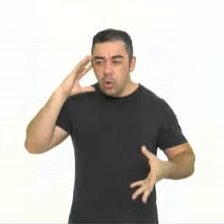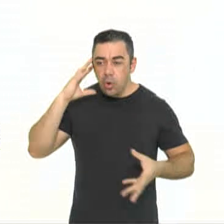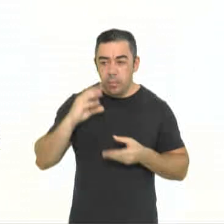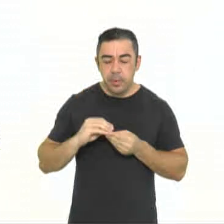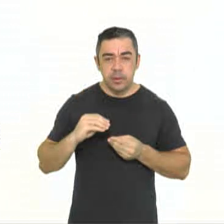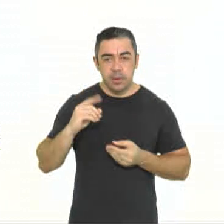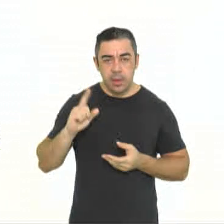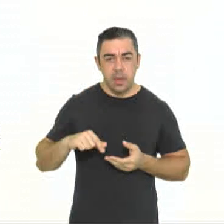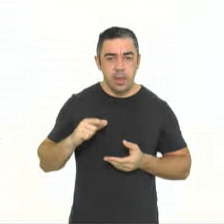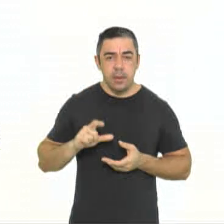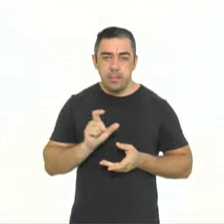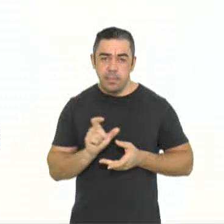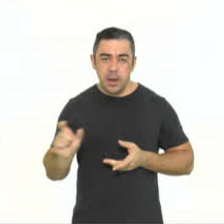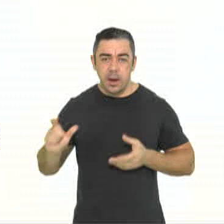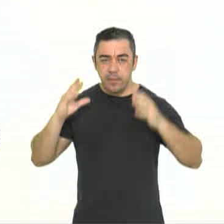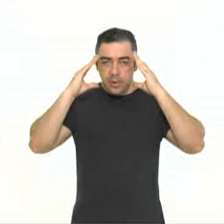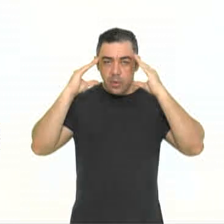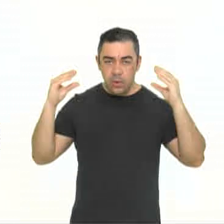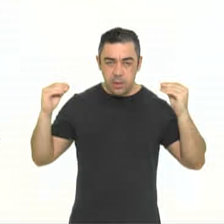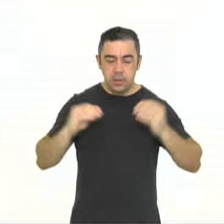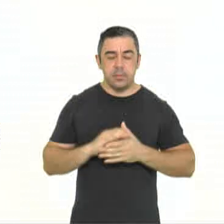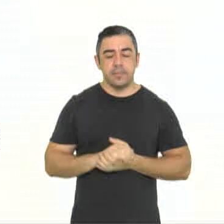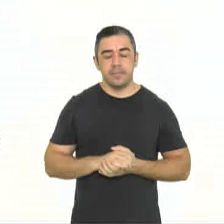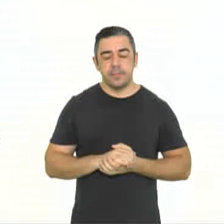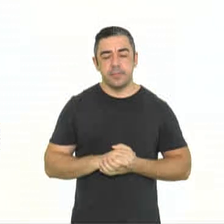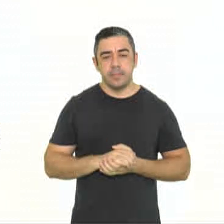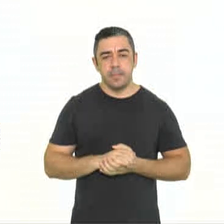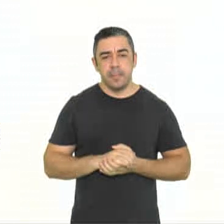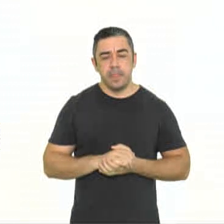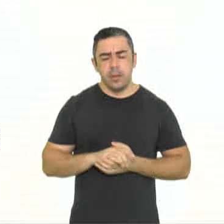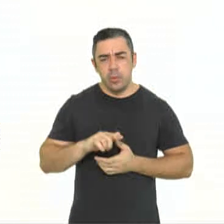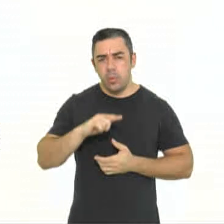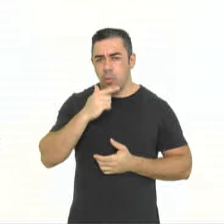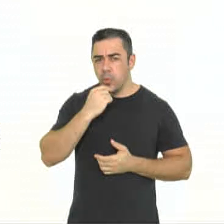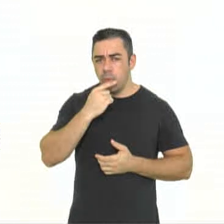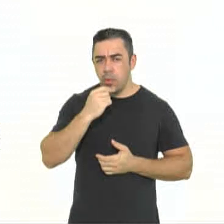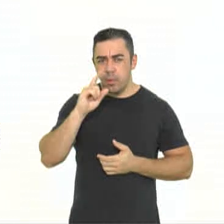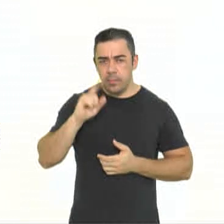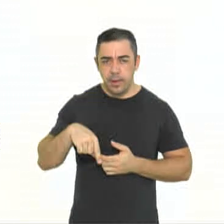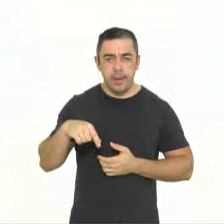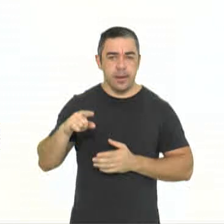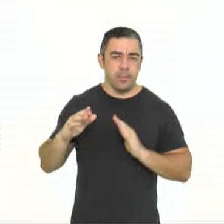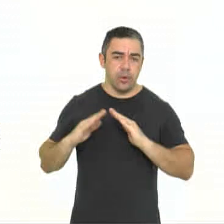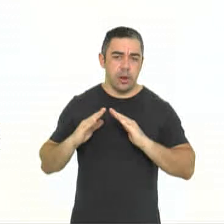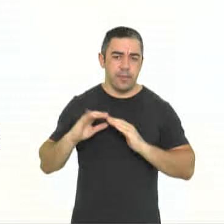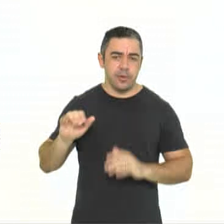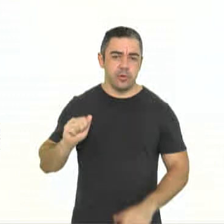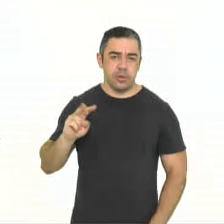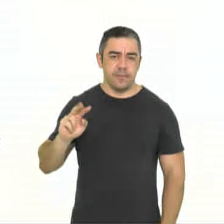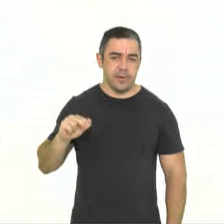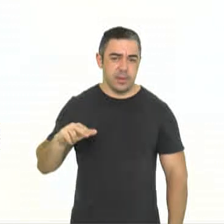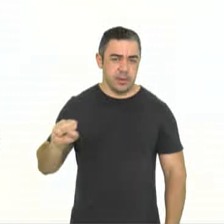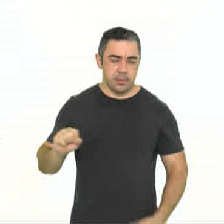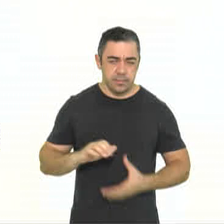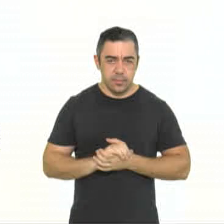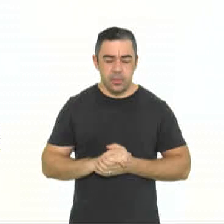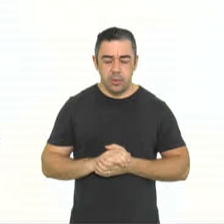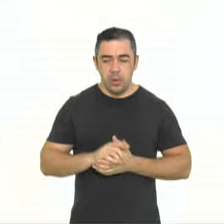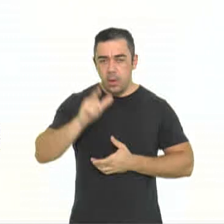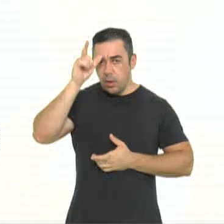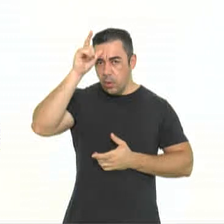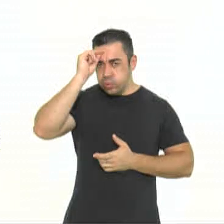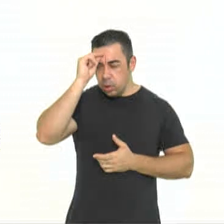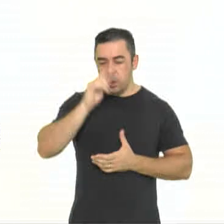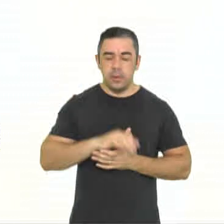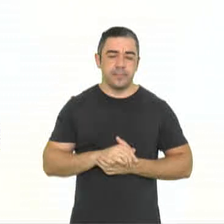com meia dúzia de palavras holandesas. E o tal marujo era javanês. Uf! Chegou,